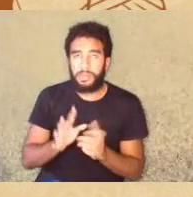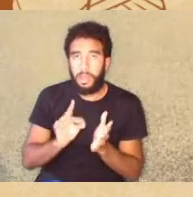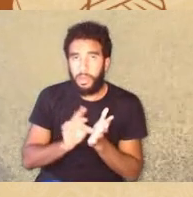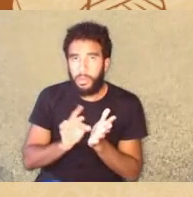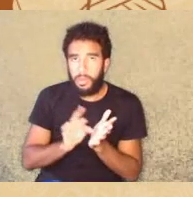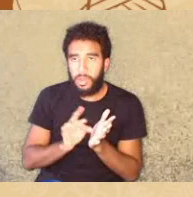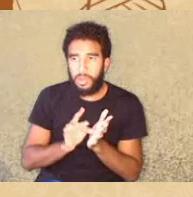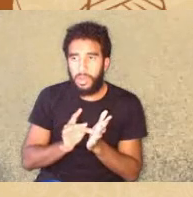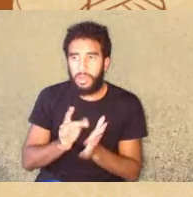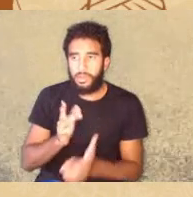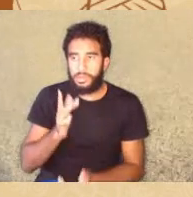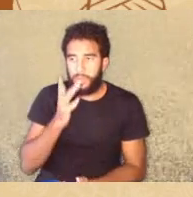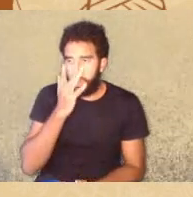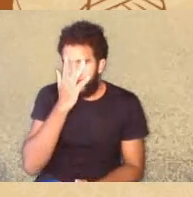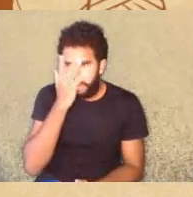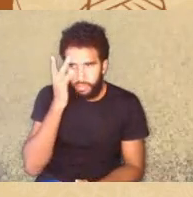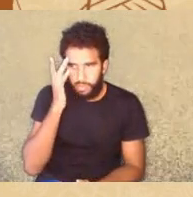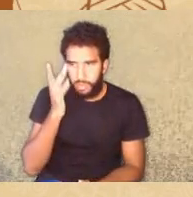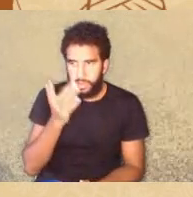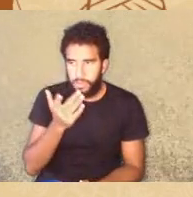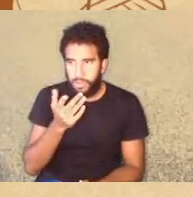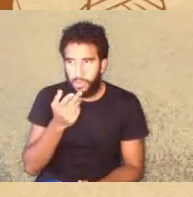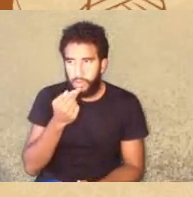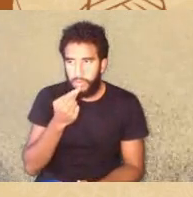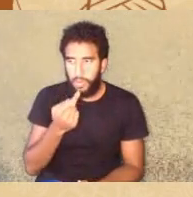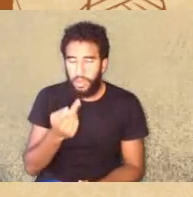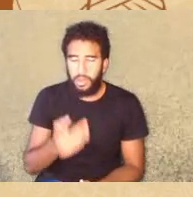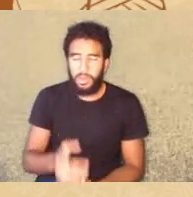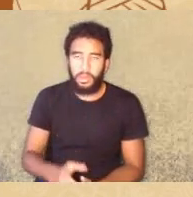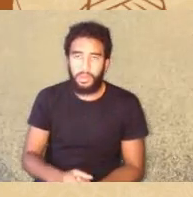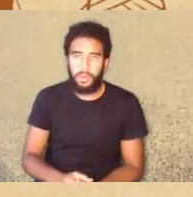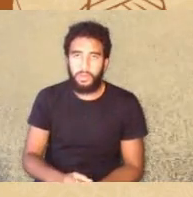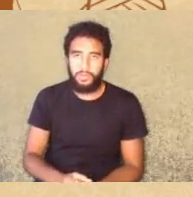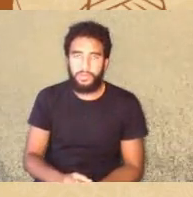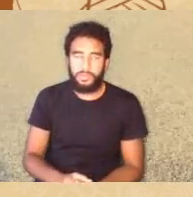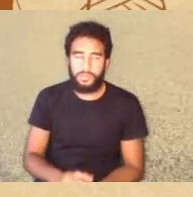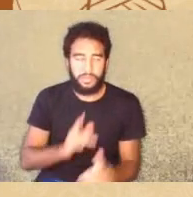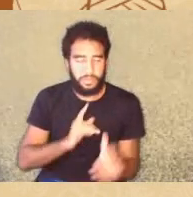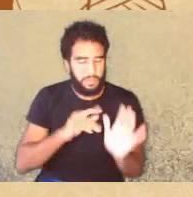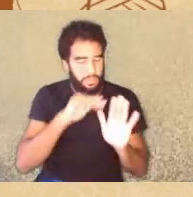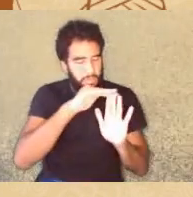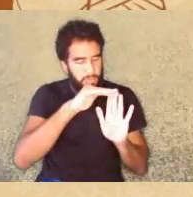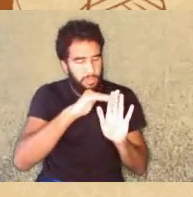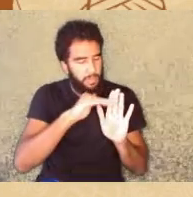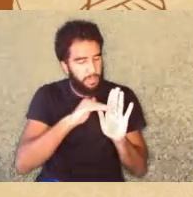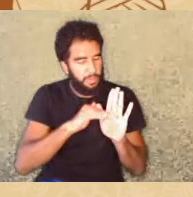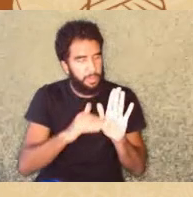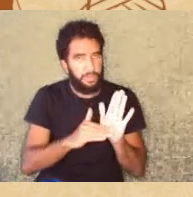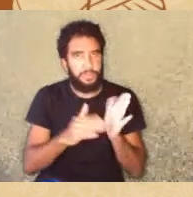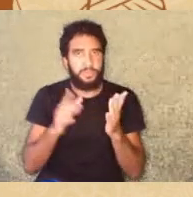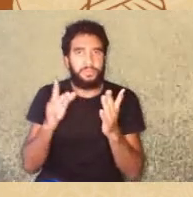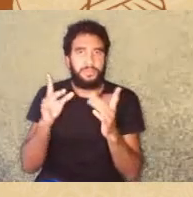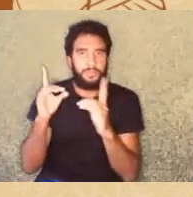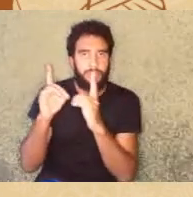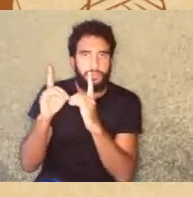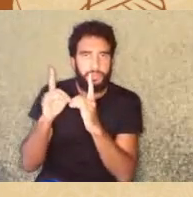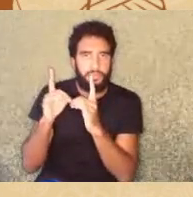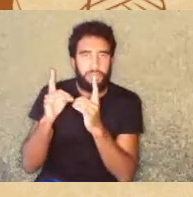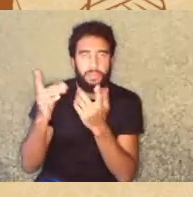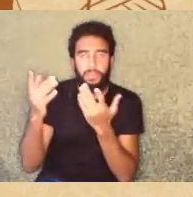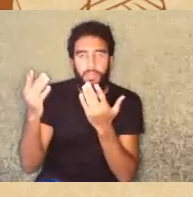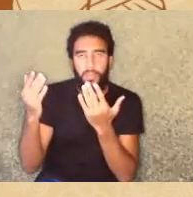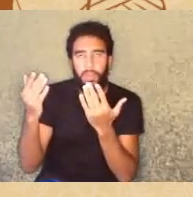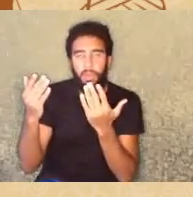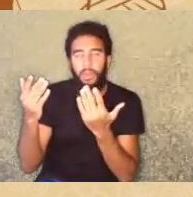escutam tanto, elas deixam a pessoa falando, mas, ó. Fala, dá uma lista de serviços de atendimento psicológico ou de grupos de